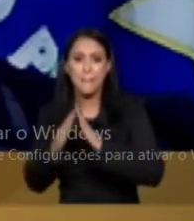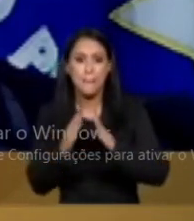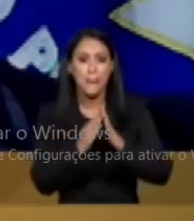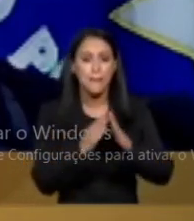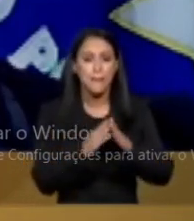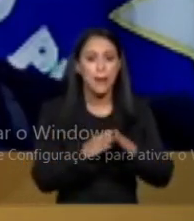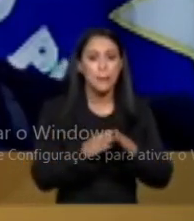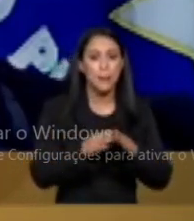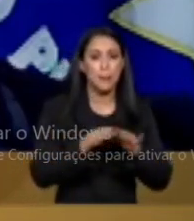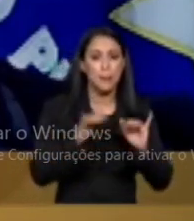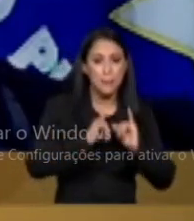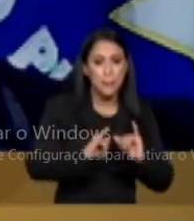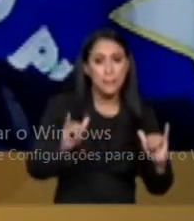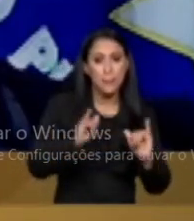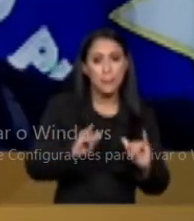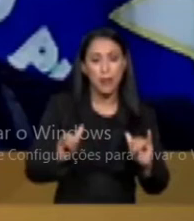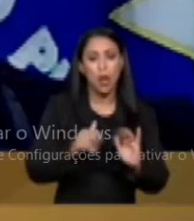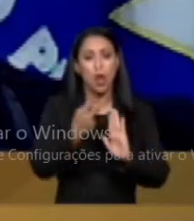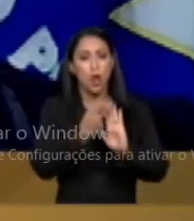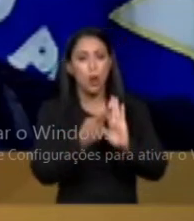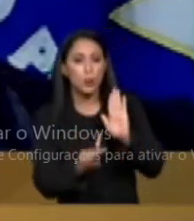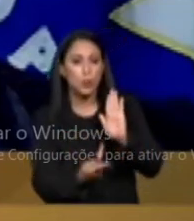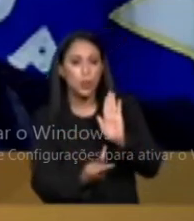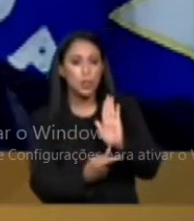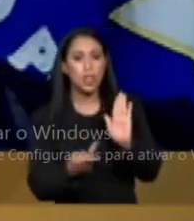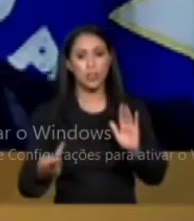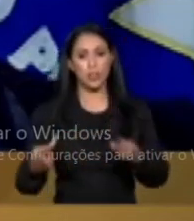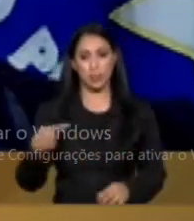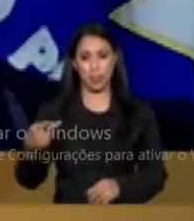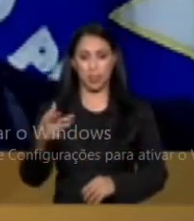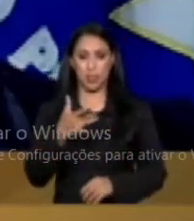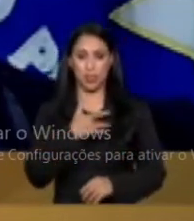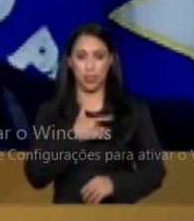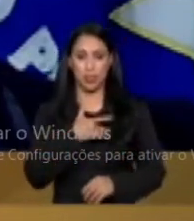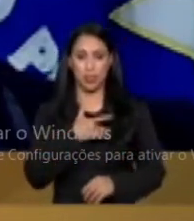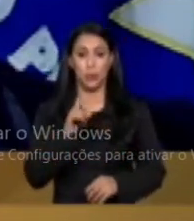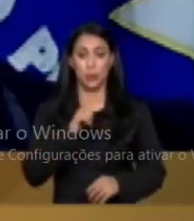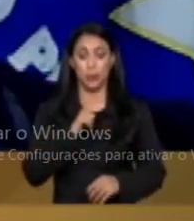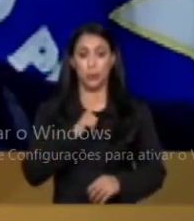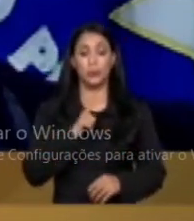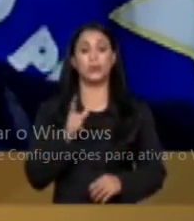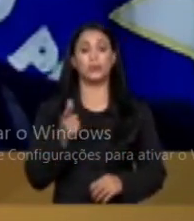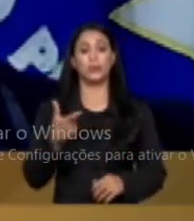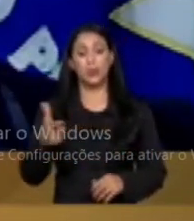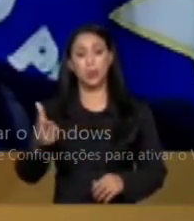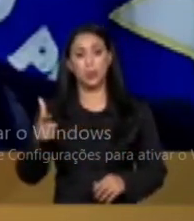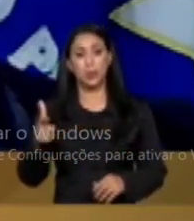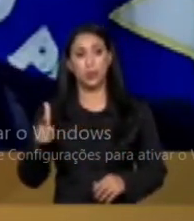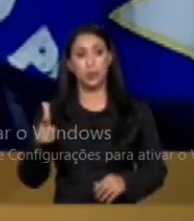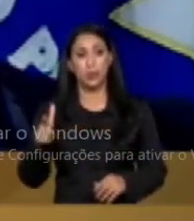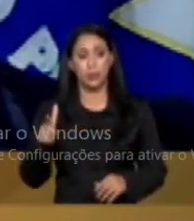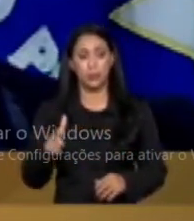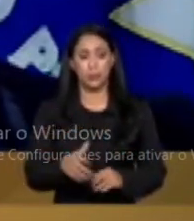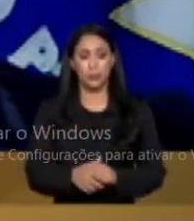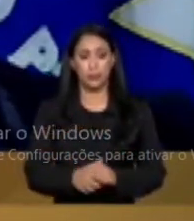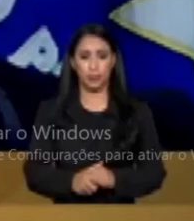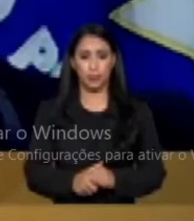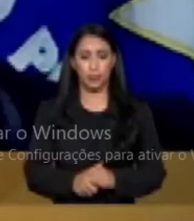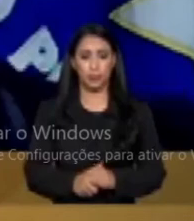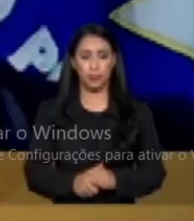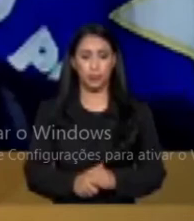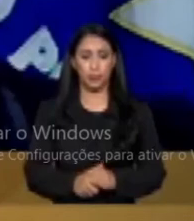uma mensagem de projetos para a saúde, muitas delas para a saúde, outras tantas para as